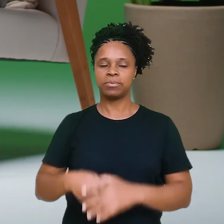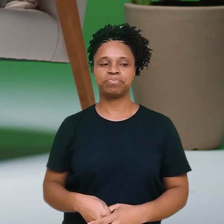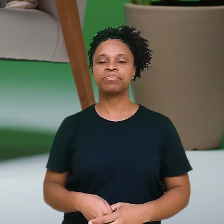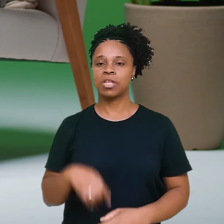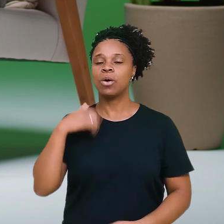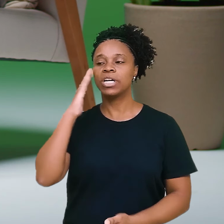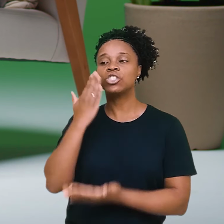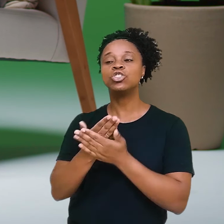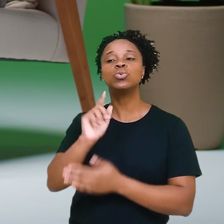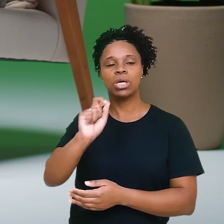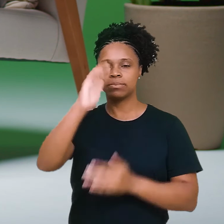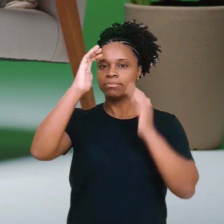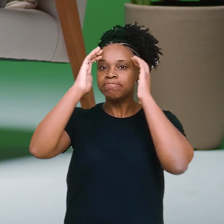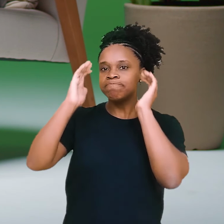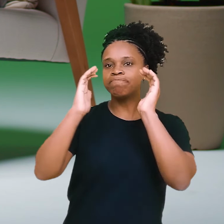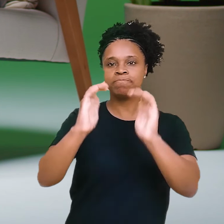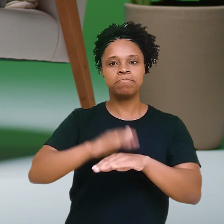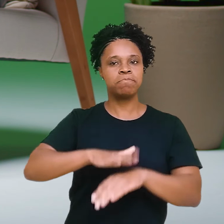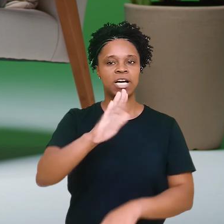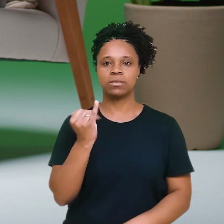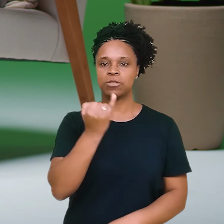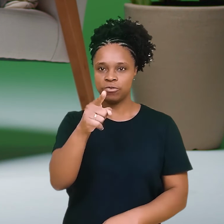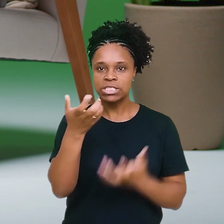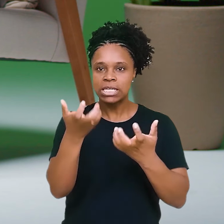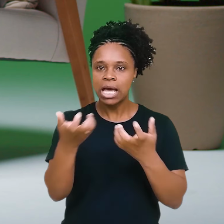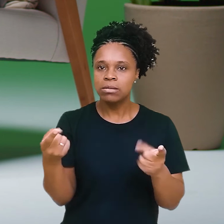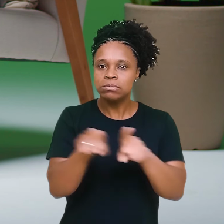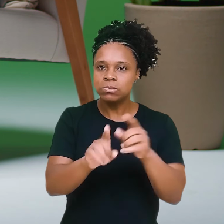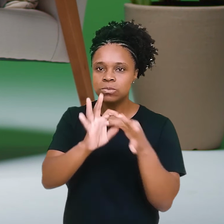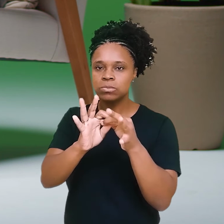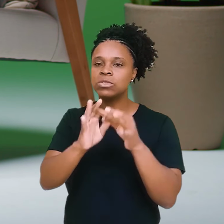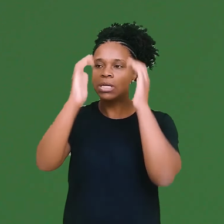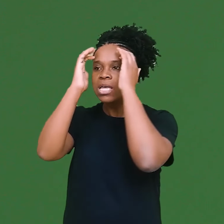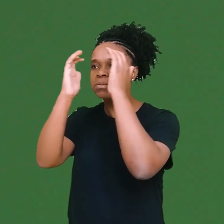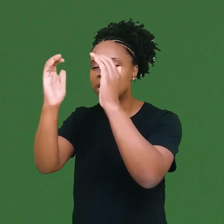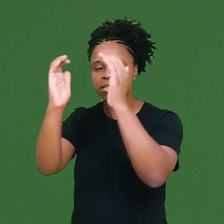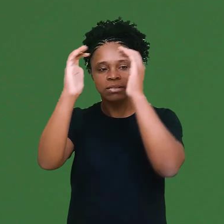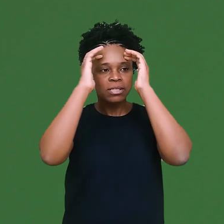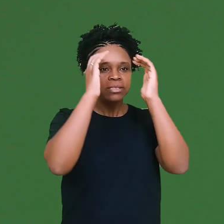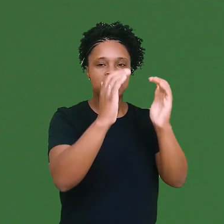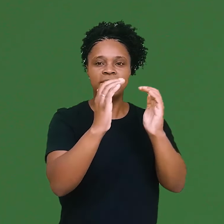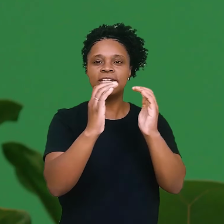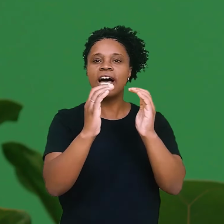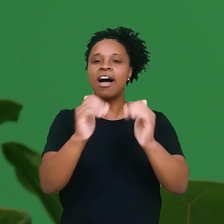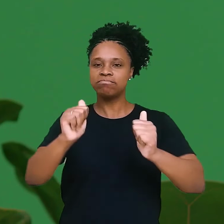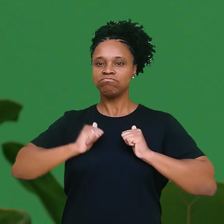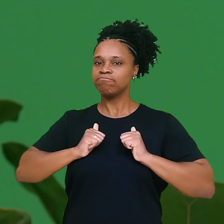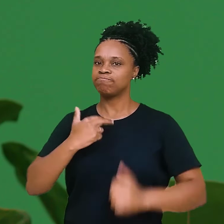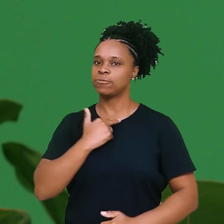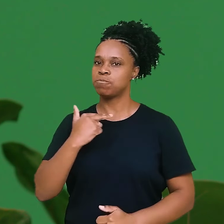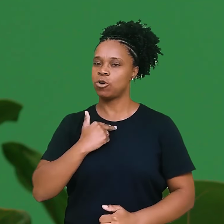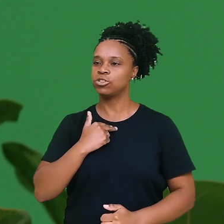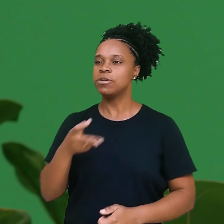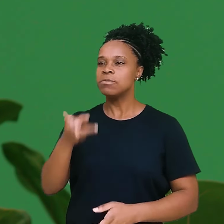voz. Acredito que o respeito é o mais importante. Então, para você ser um bom aliado, você primeiro tem que respeitar, ter conhecimento e não se calar